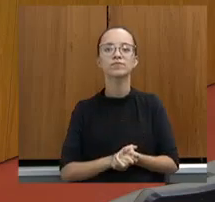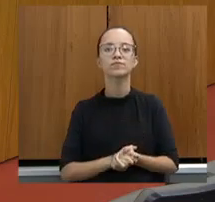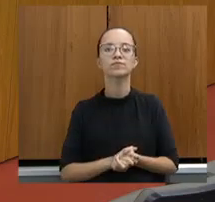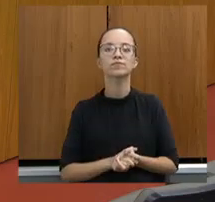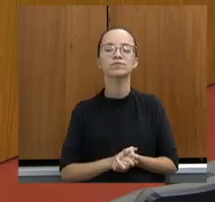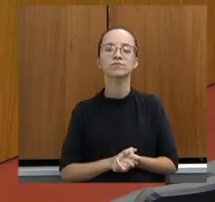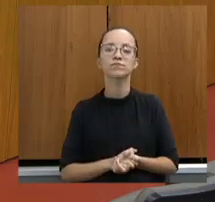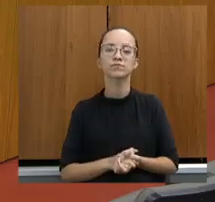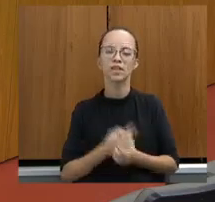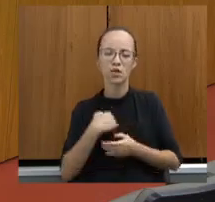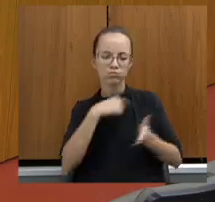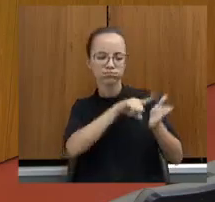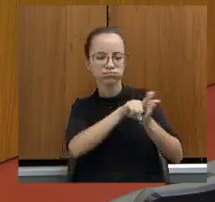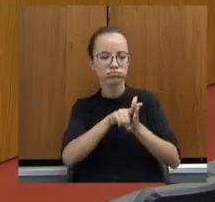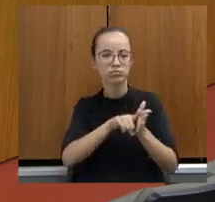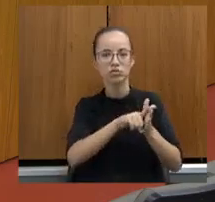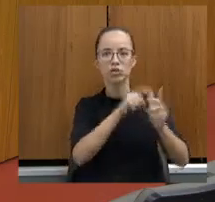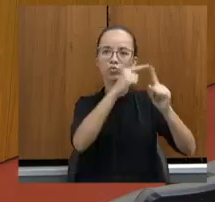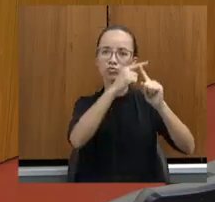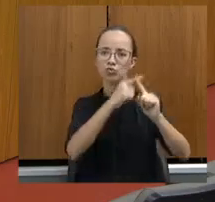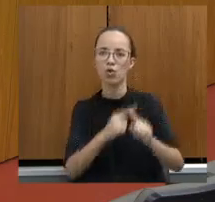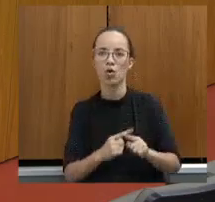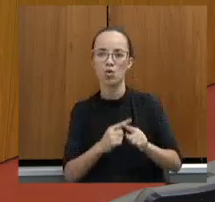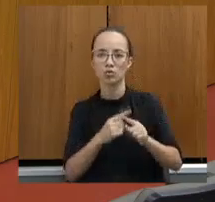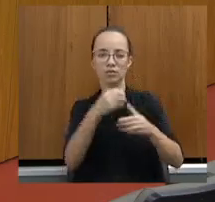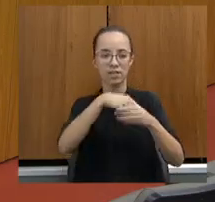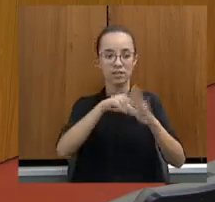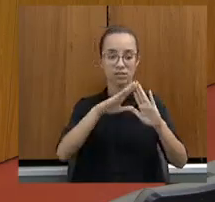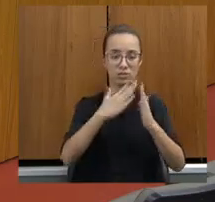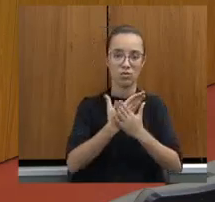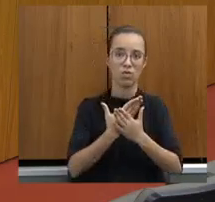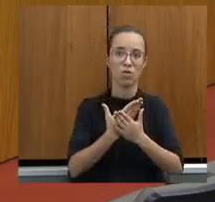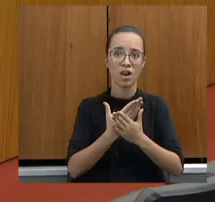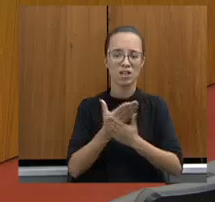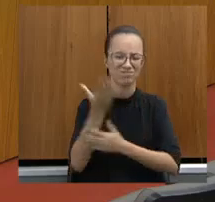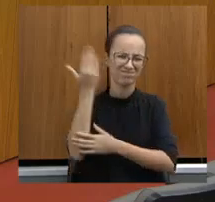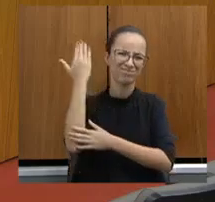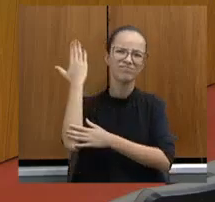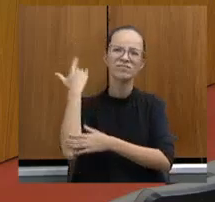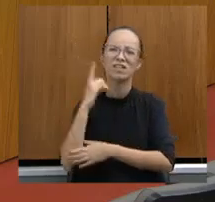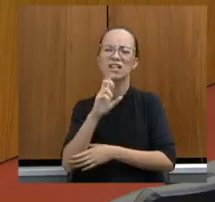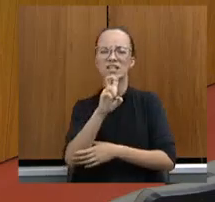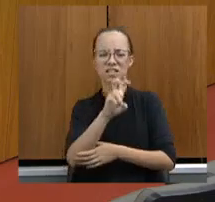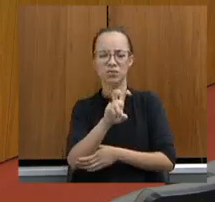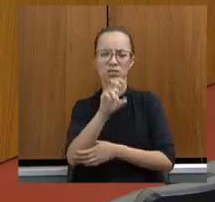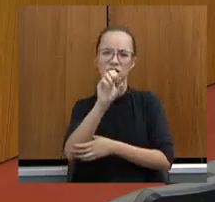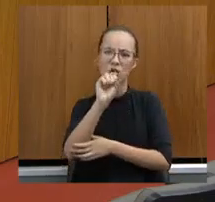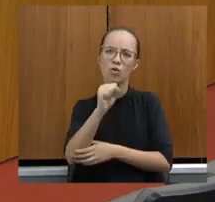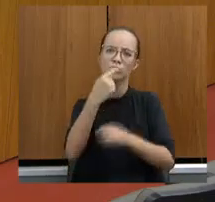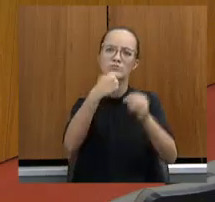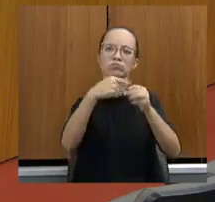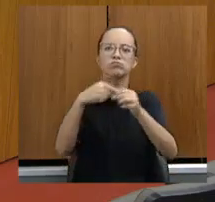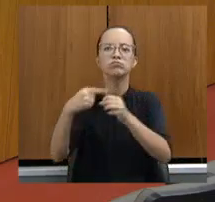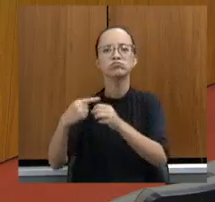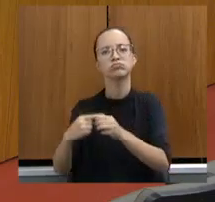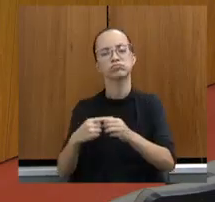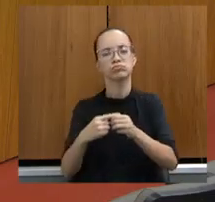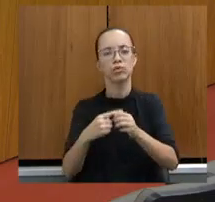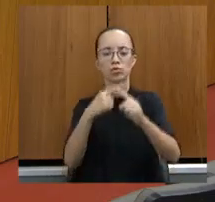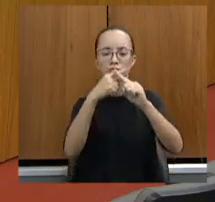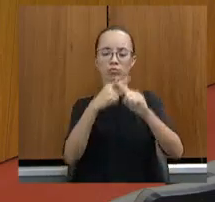quando eu fiz o levantamento dos jogos colares de Minas Gerais tínhamos naquela altura 58 municípios jogos